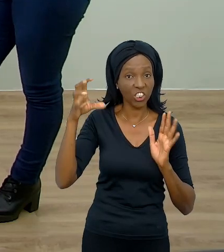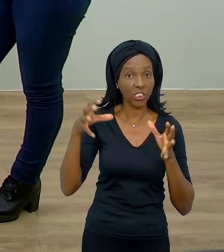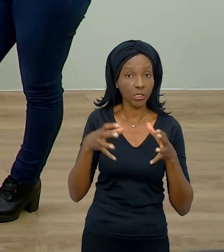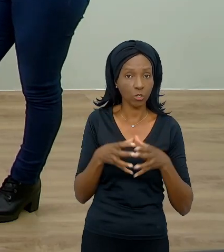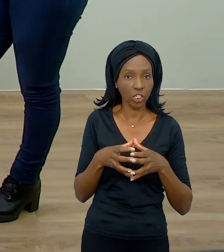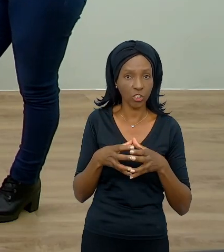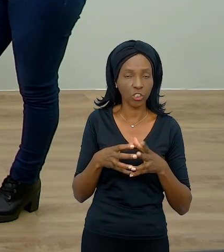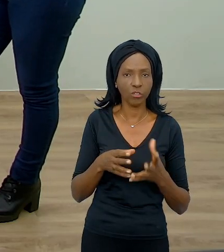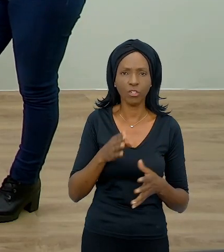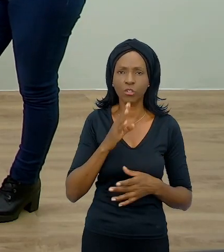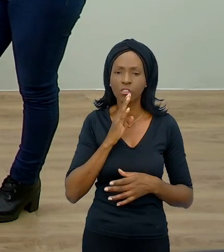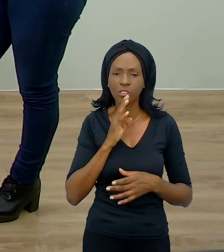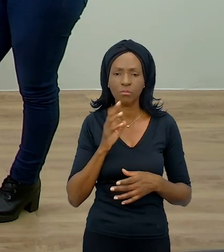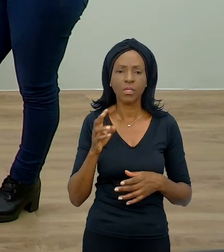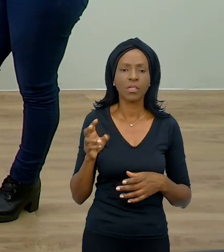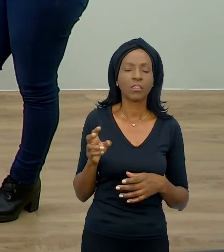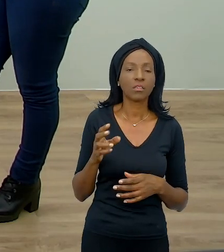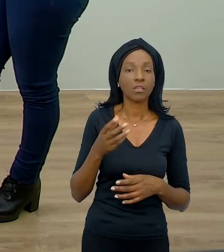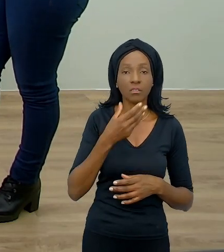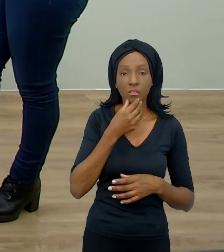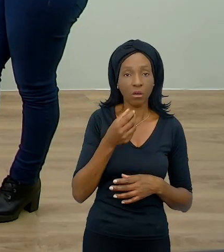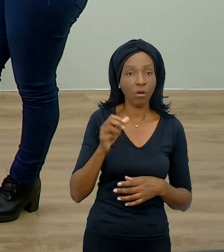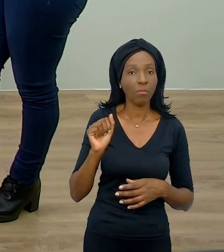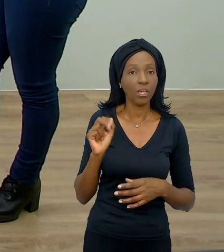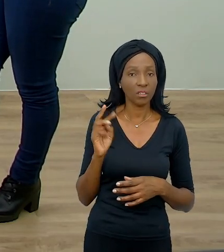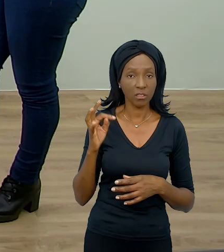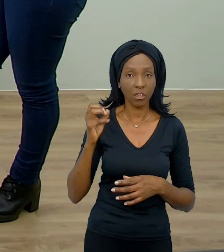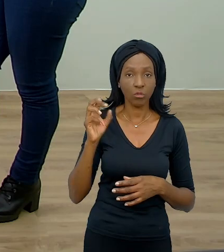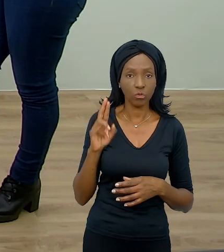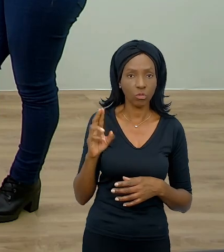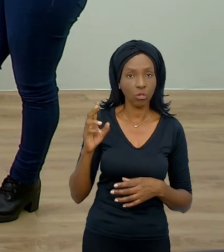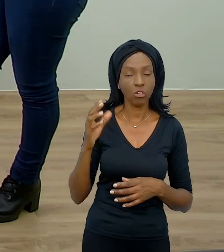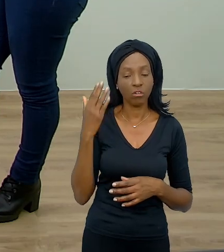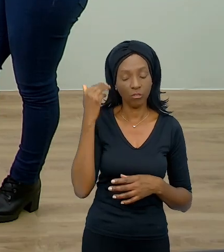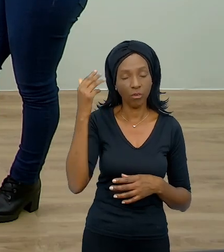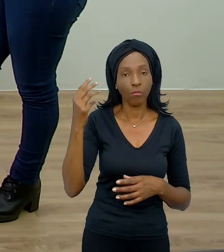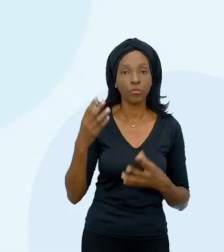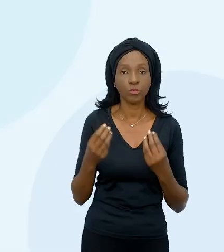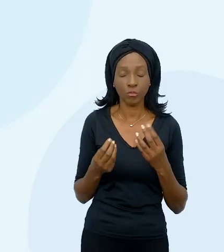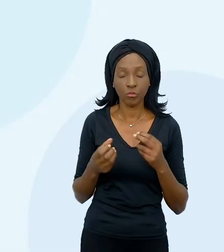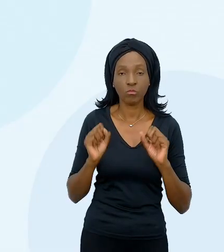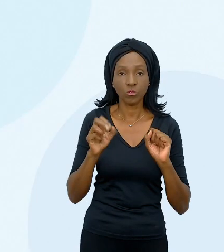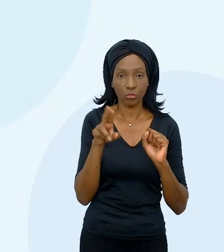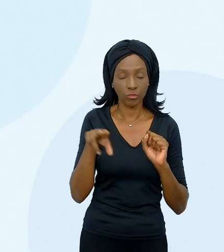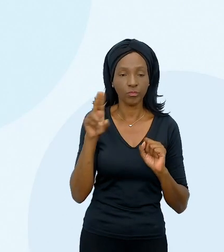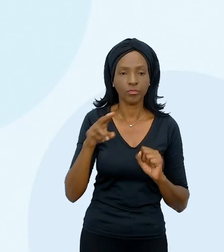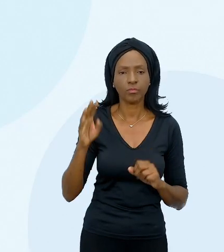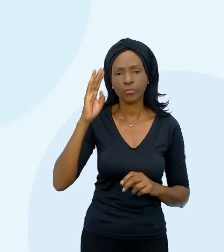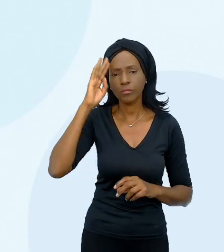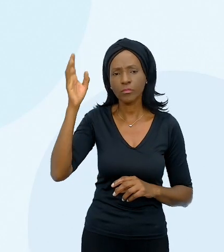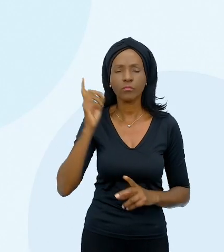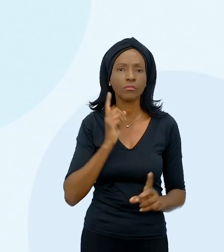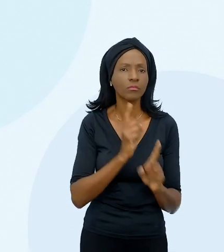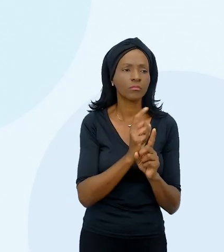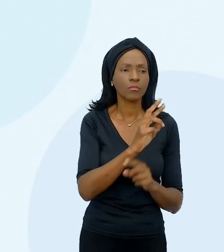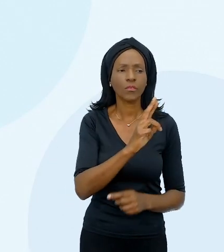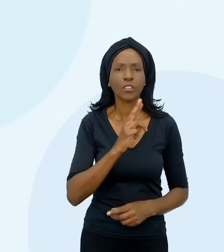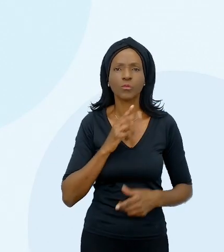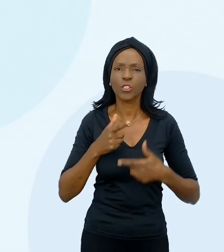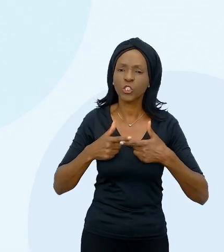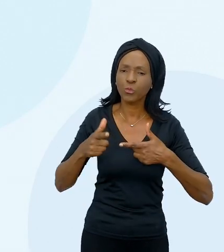o virtual, é um autor extremamente renomado, principalmente no sentido, né, de resolver problemas